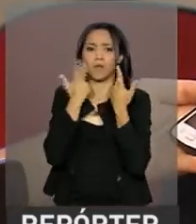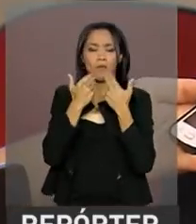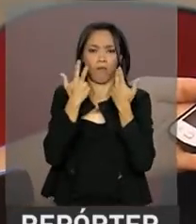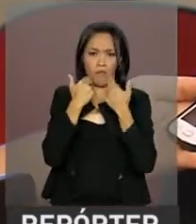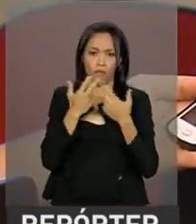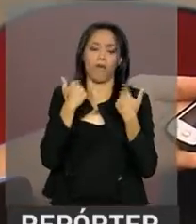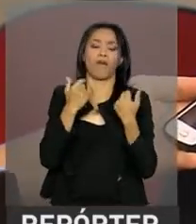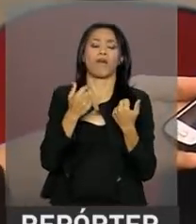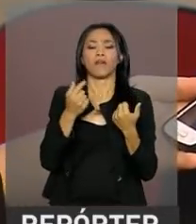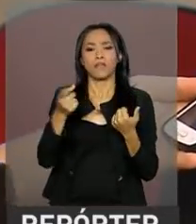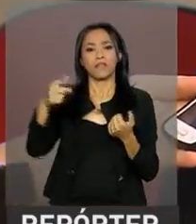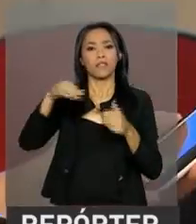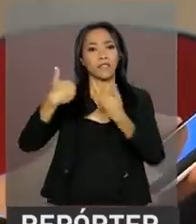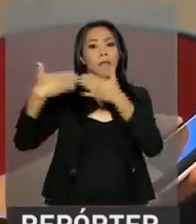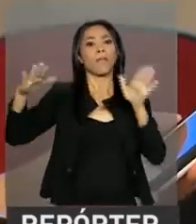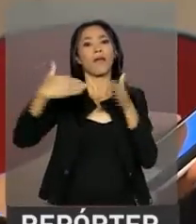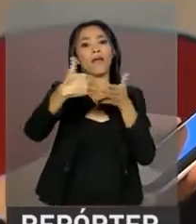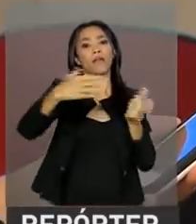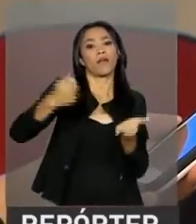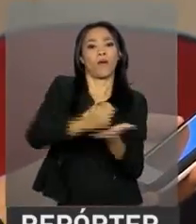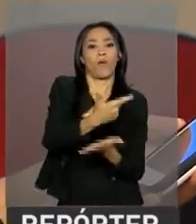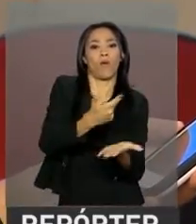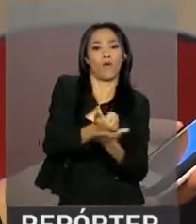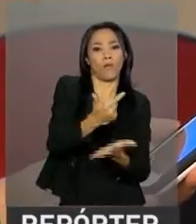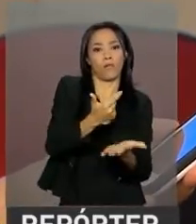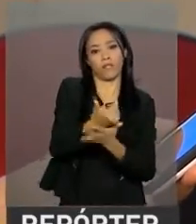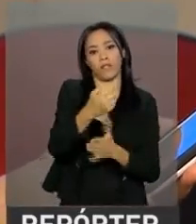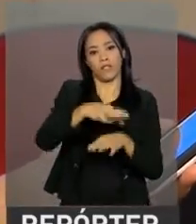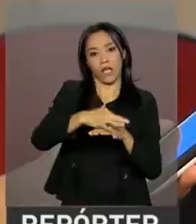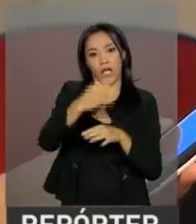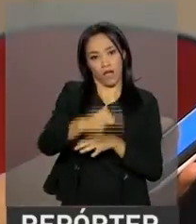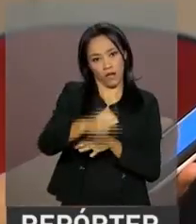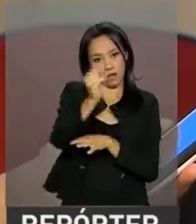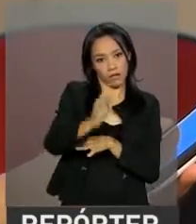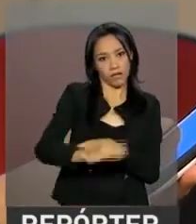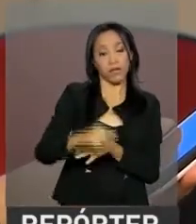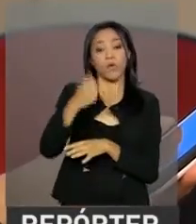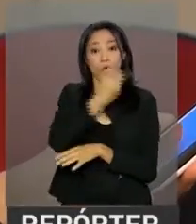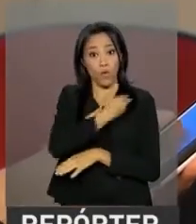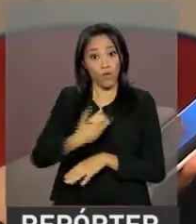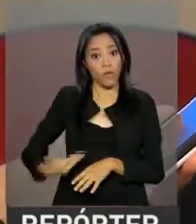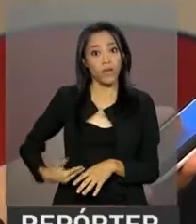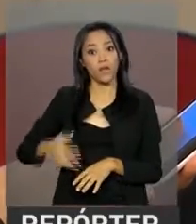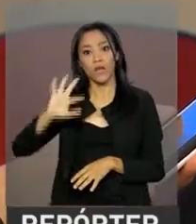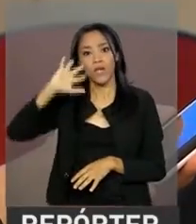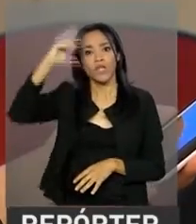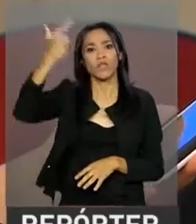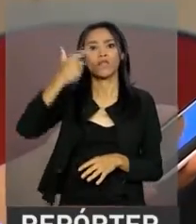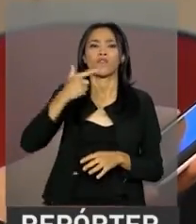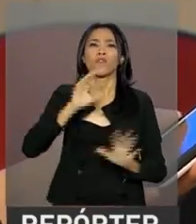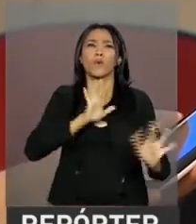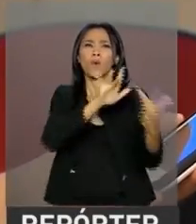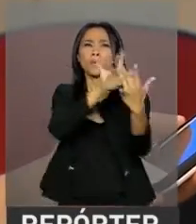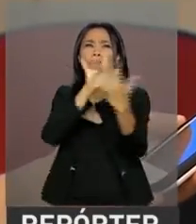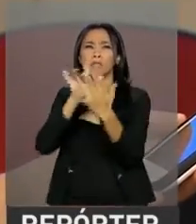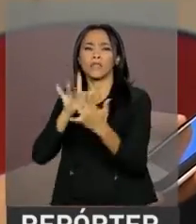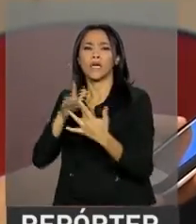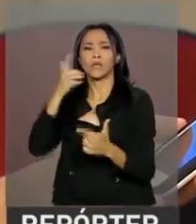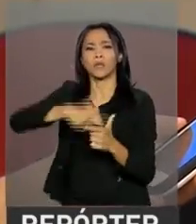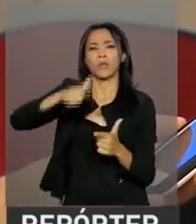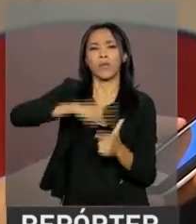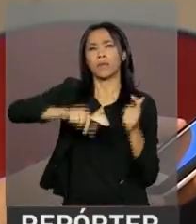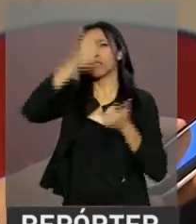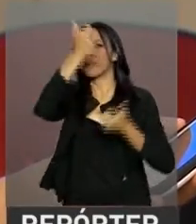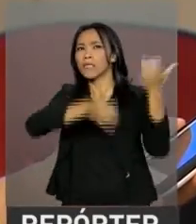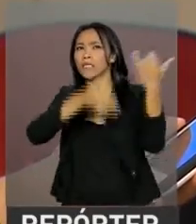principais mercados estão abertos o governo agiu rapidamente com seus pares de outros de outros governos para manter os mercados abertos